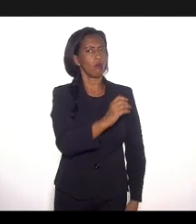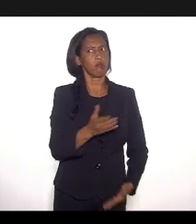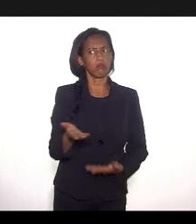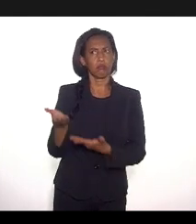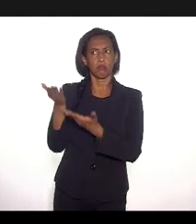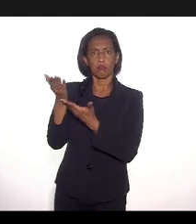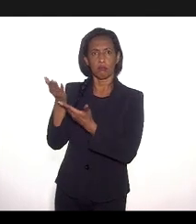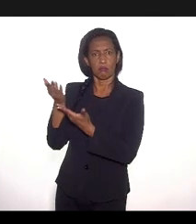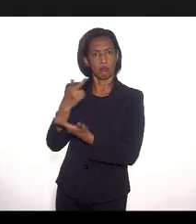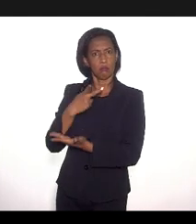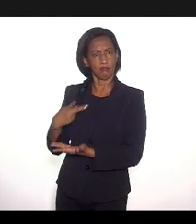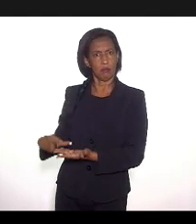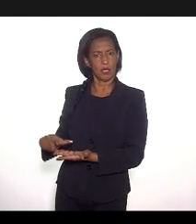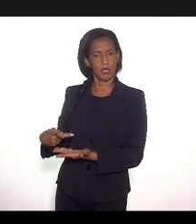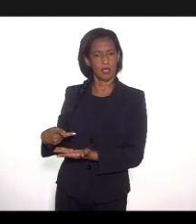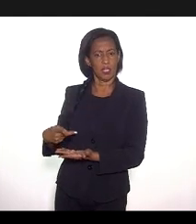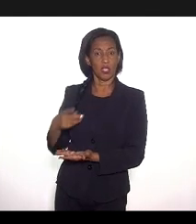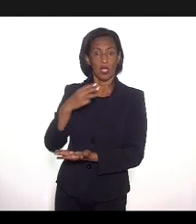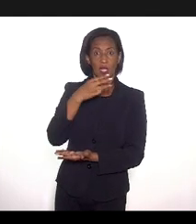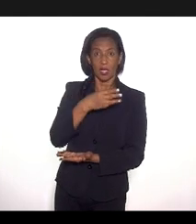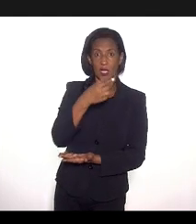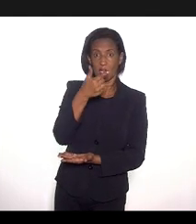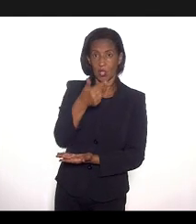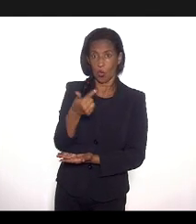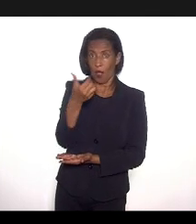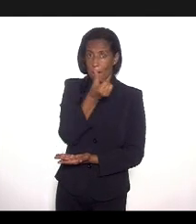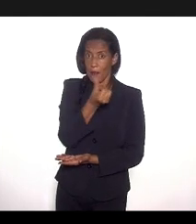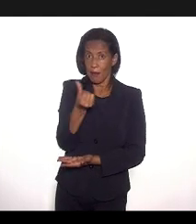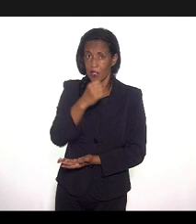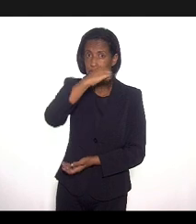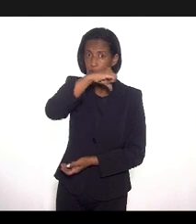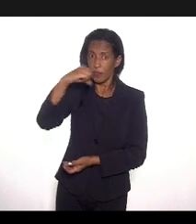imunidade. Não, a 3266 de 99.